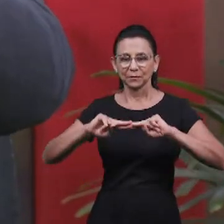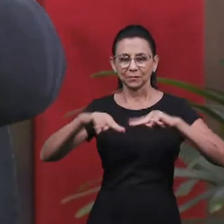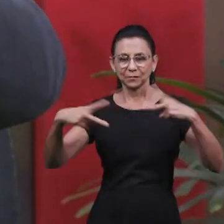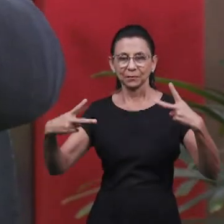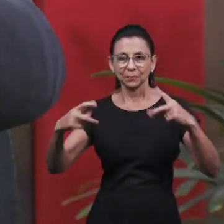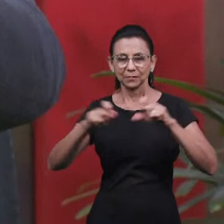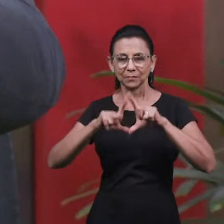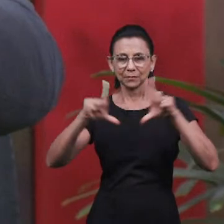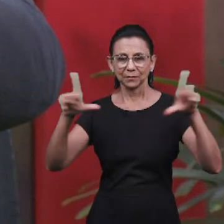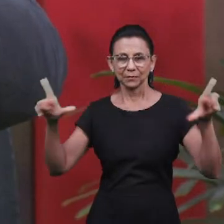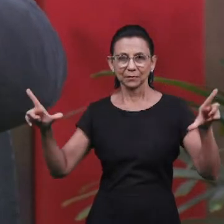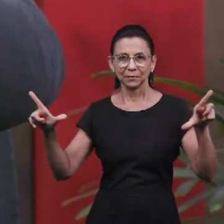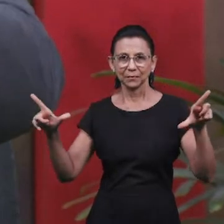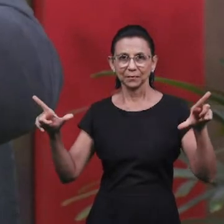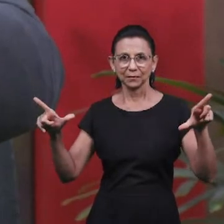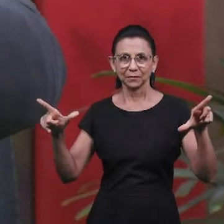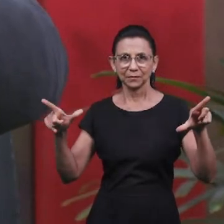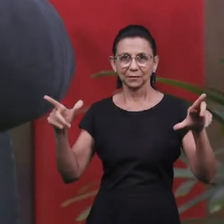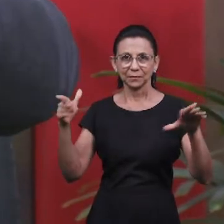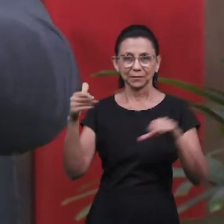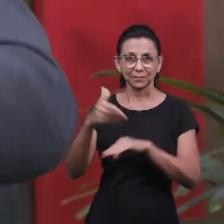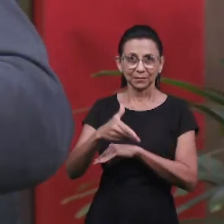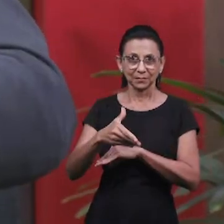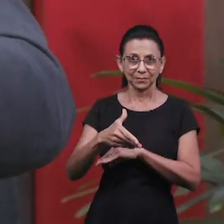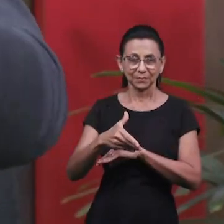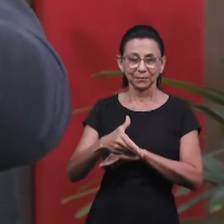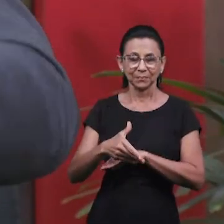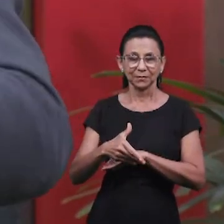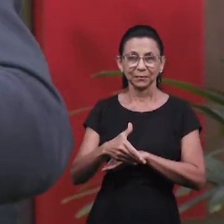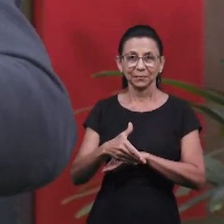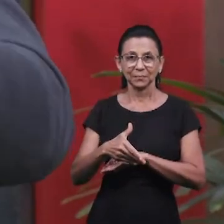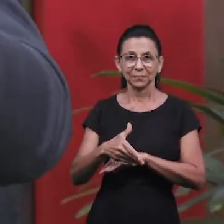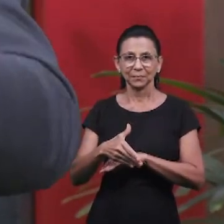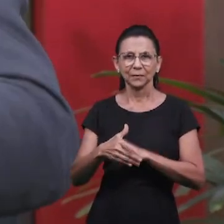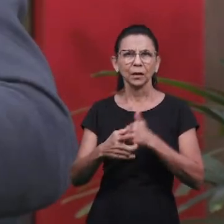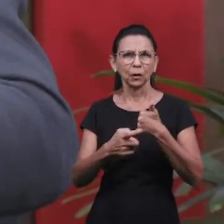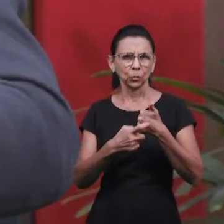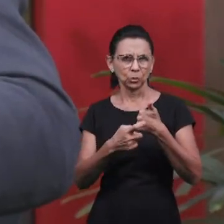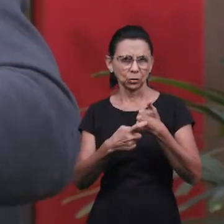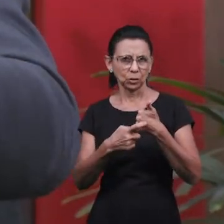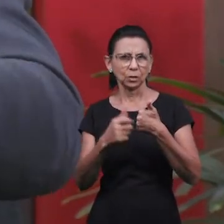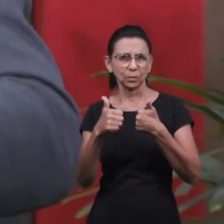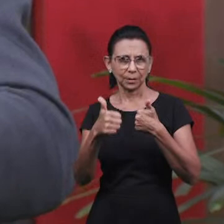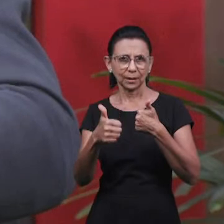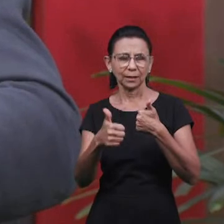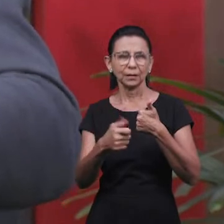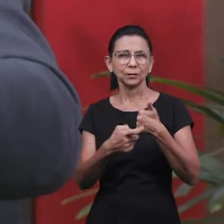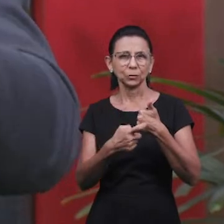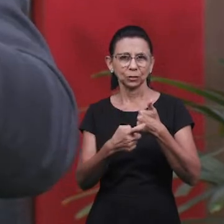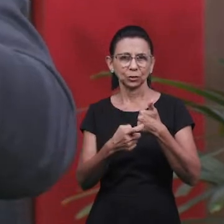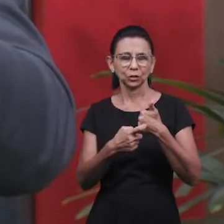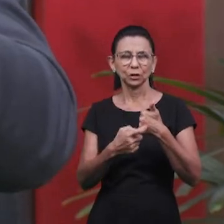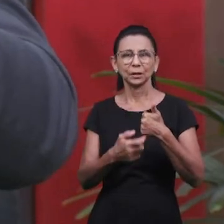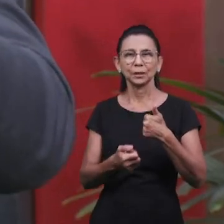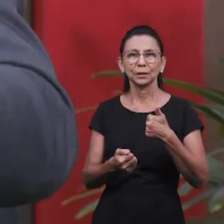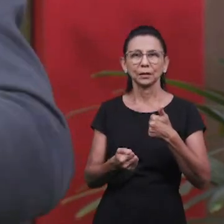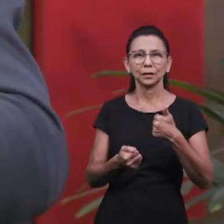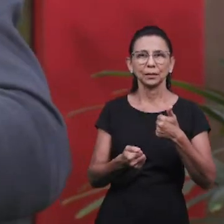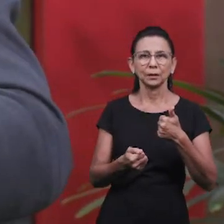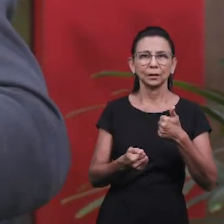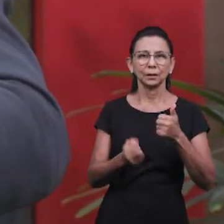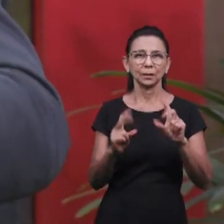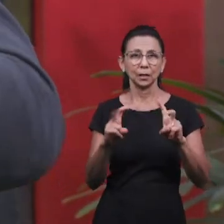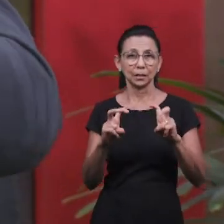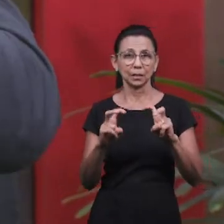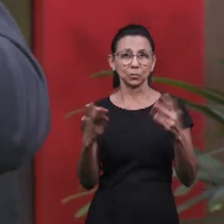canal, você vai lá, acessa o culto, assiste, mas não esqueça de curtir, de compartilhar isso que você assistiu aqui hoje, né, de